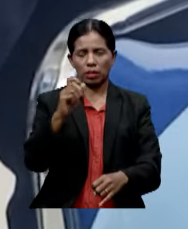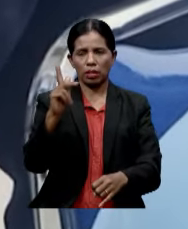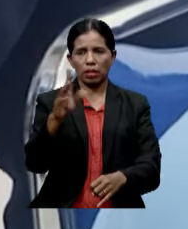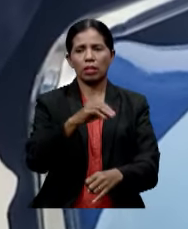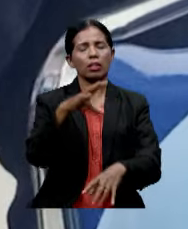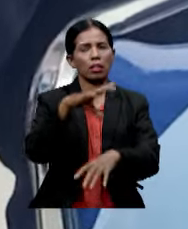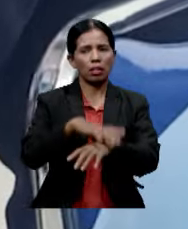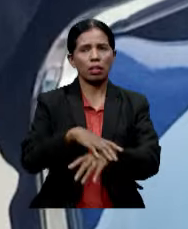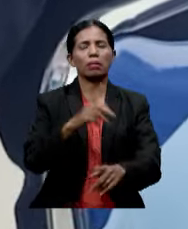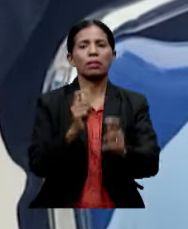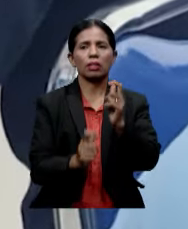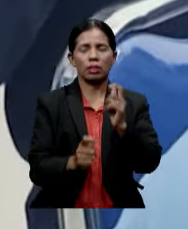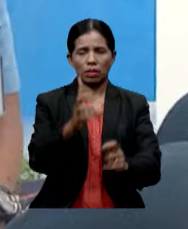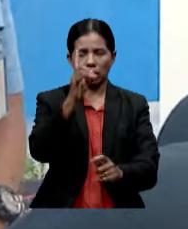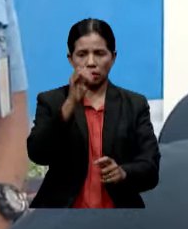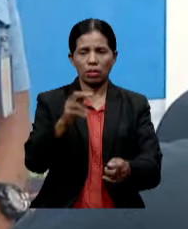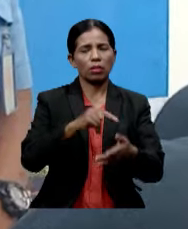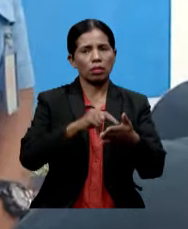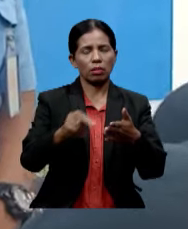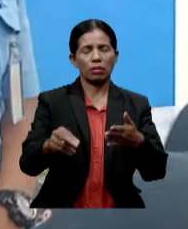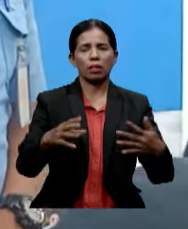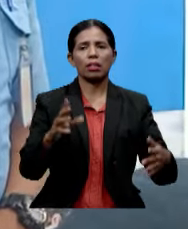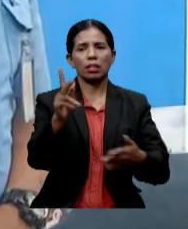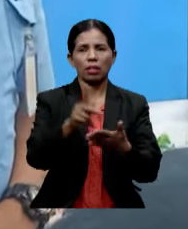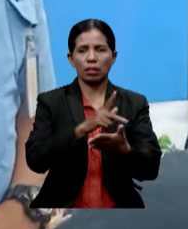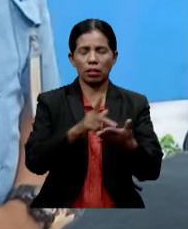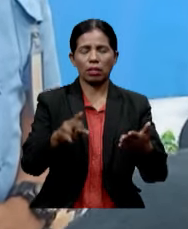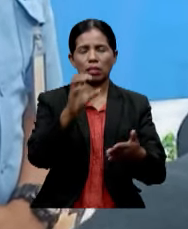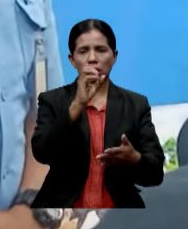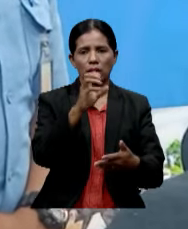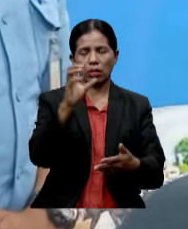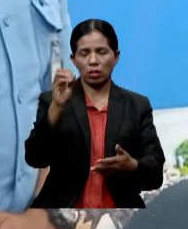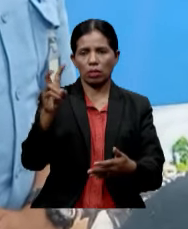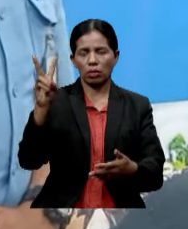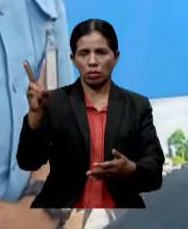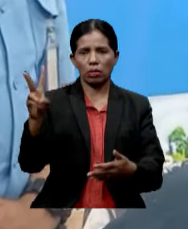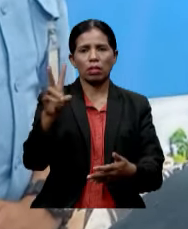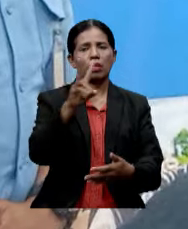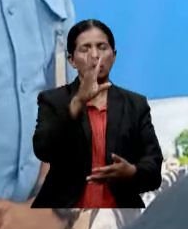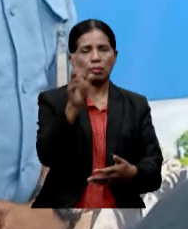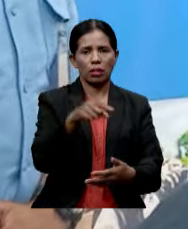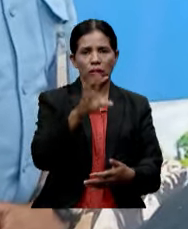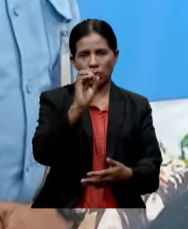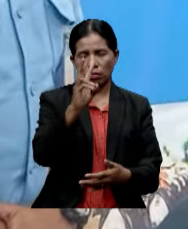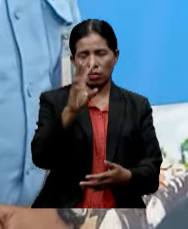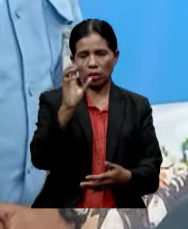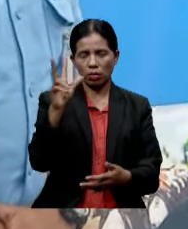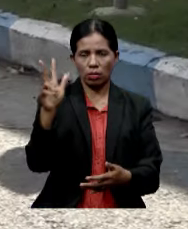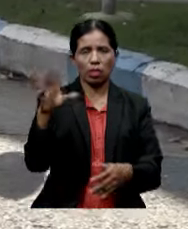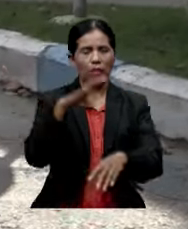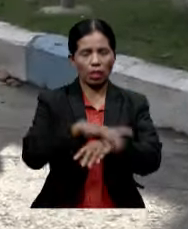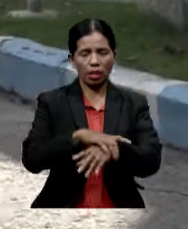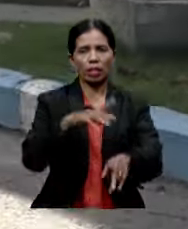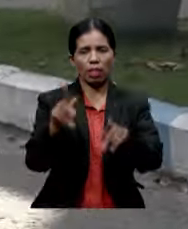executa mandado Tribunal Dili, com número único crime 000 Rua, Barra Rua Tolo, onde captura suspeito e a